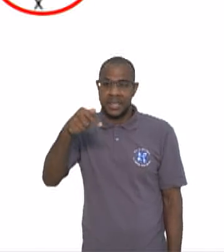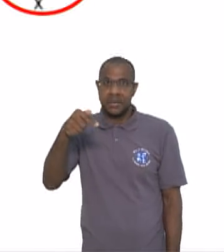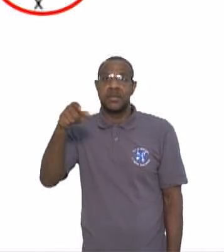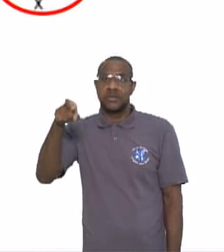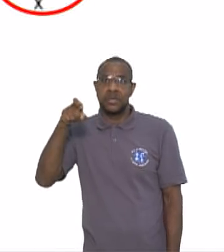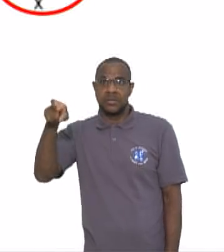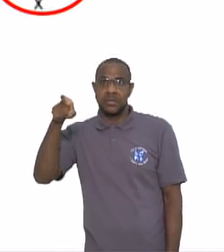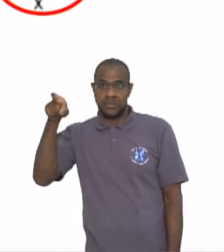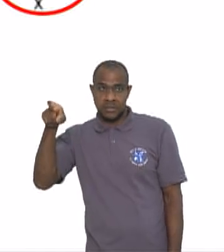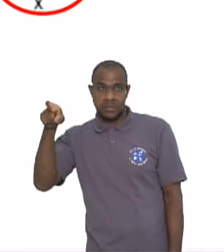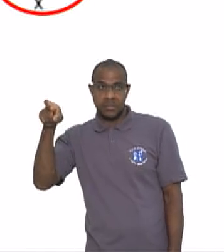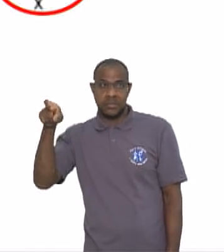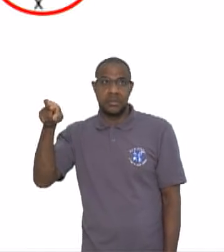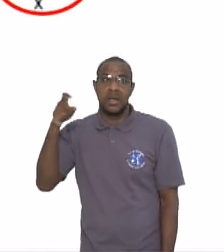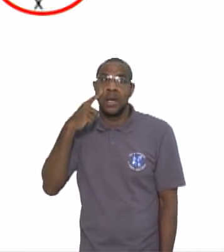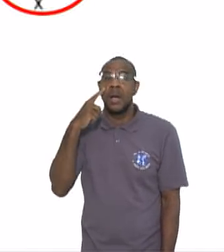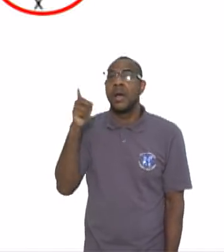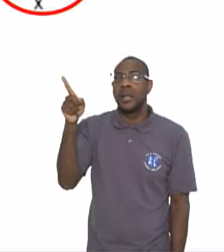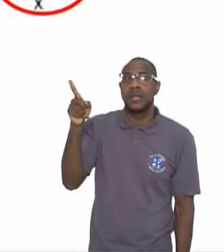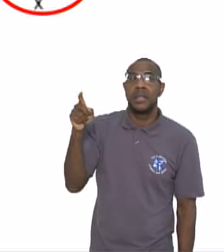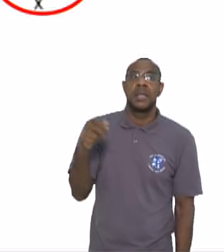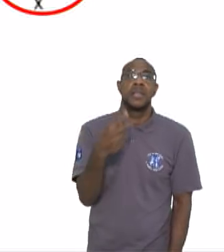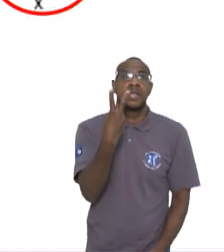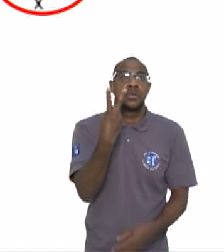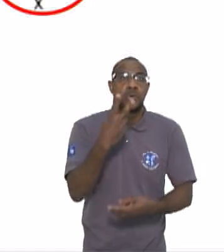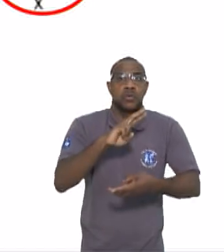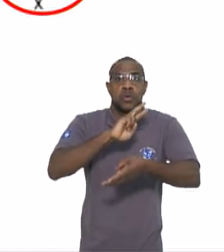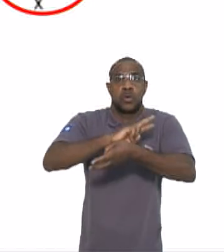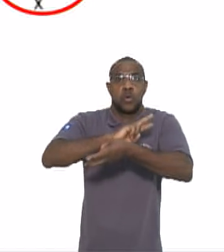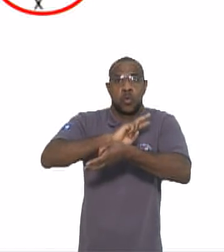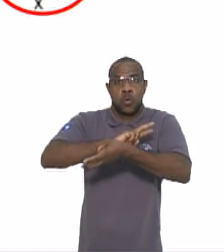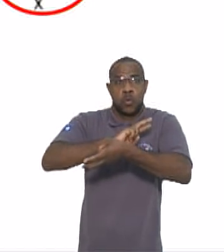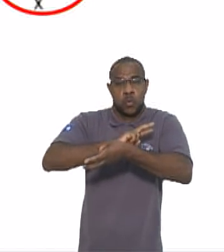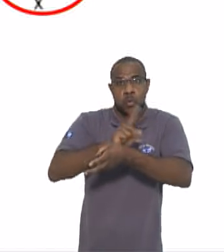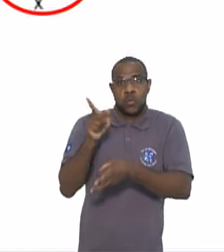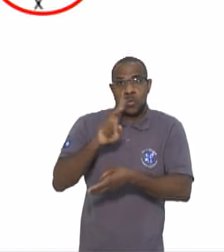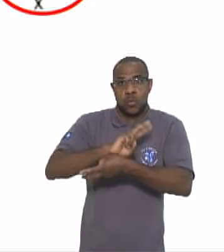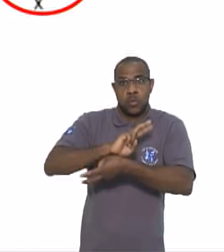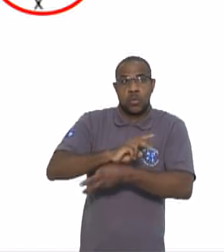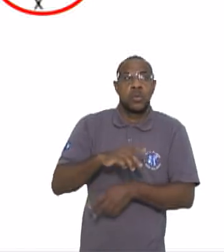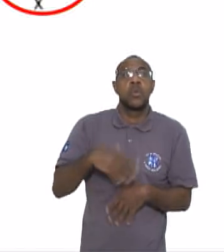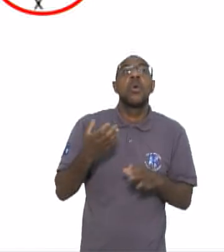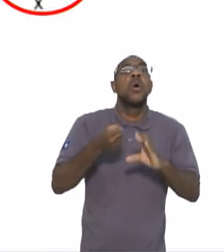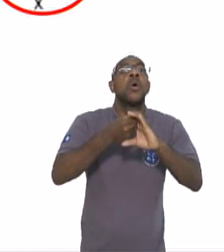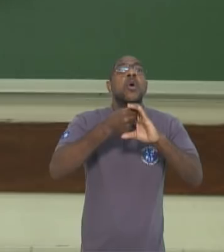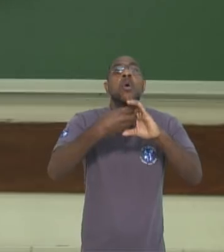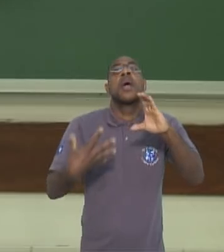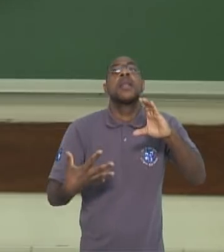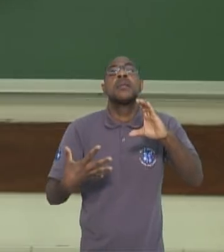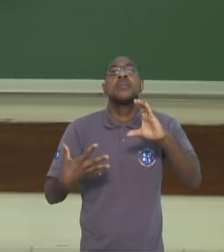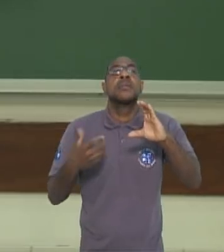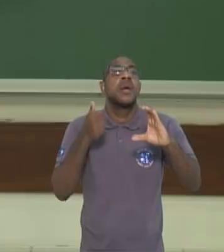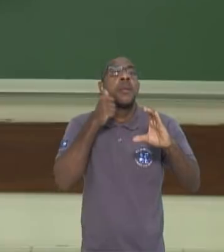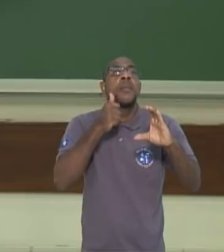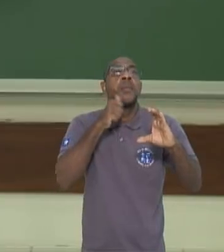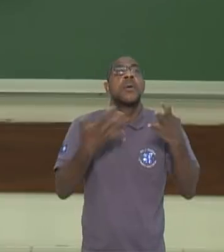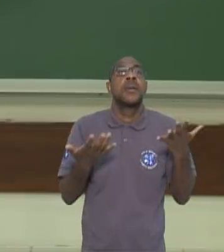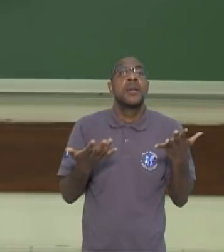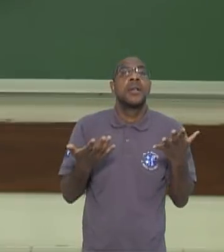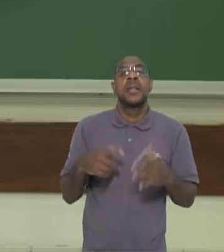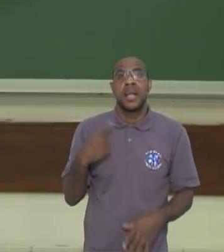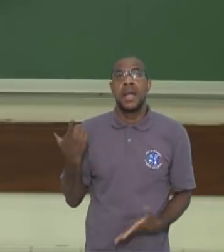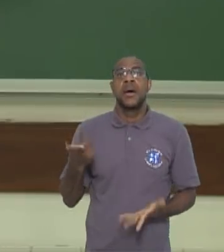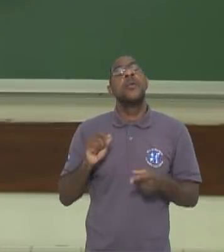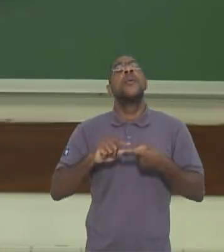porque tem um a menos. Nesse caso, 2 corpúsculos de maior, né? Quais são as características de mulheres desse tipo? Elas geralmente são